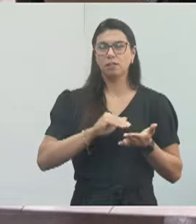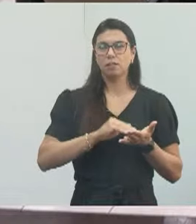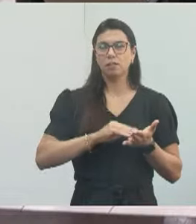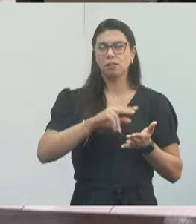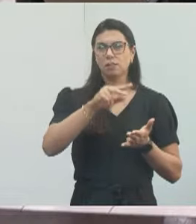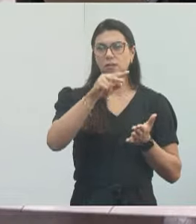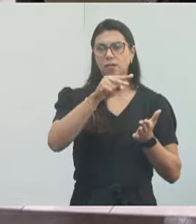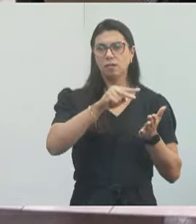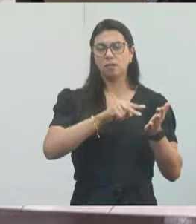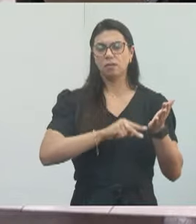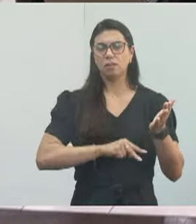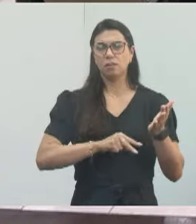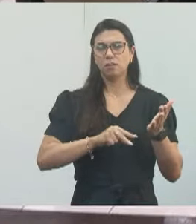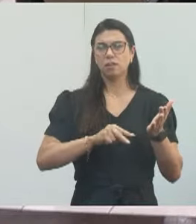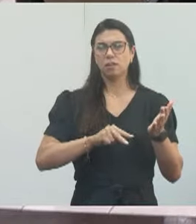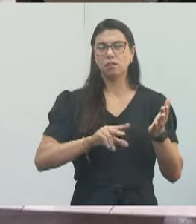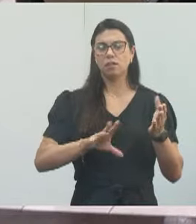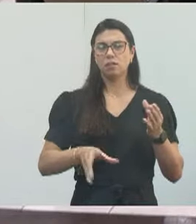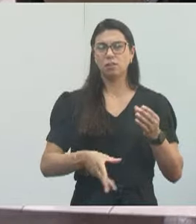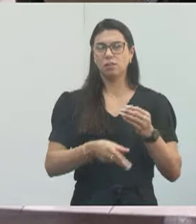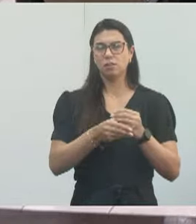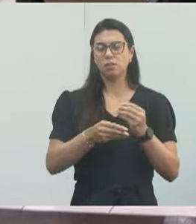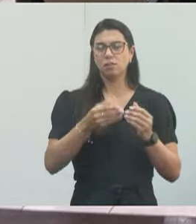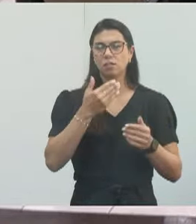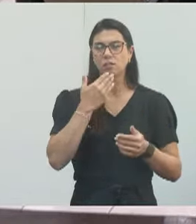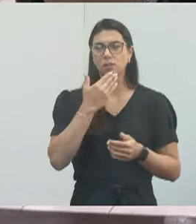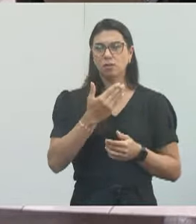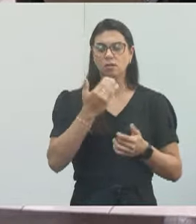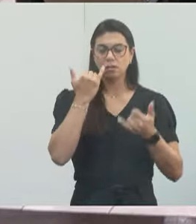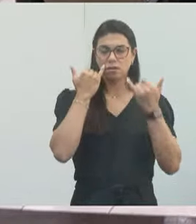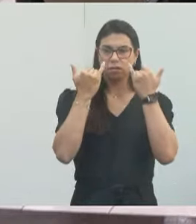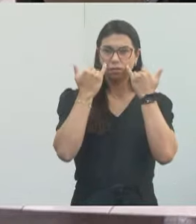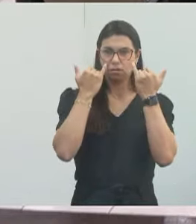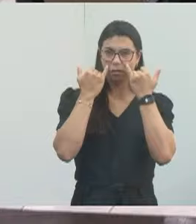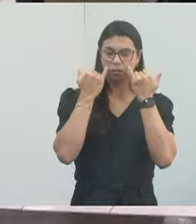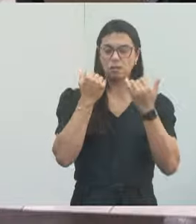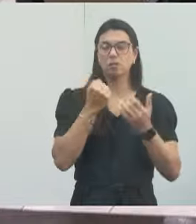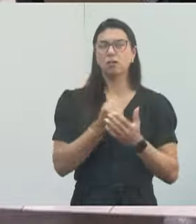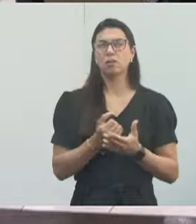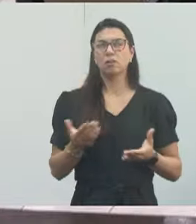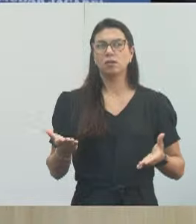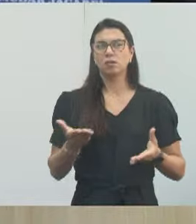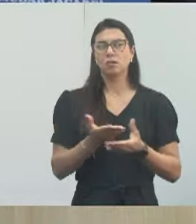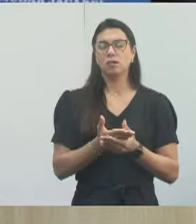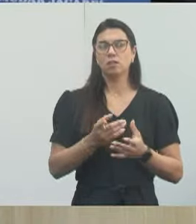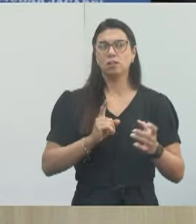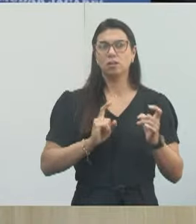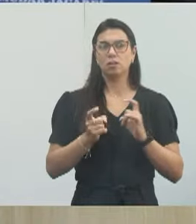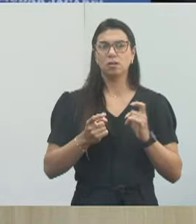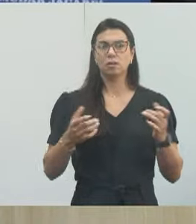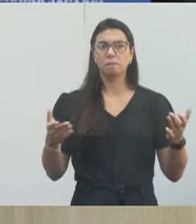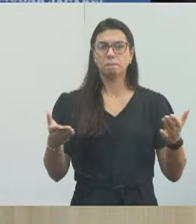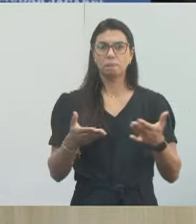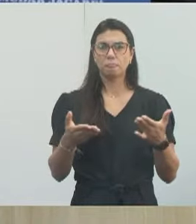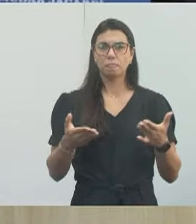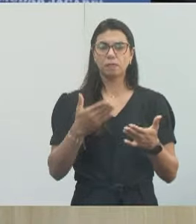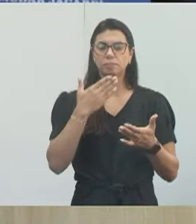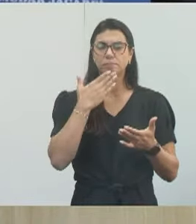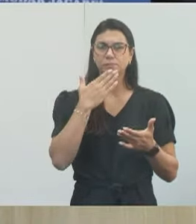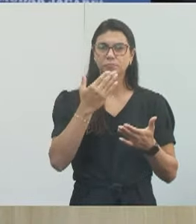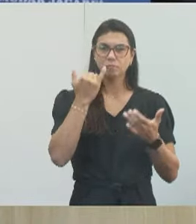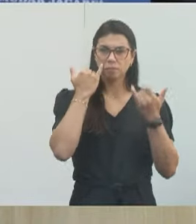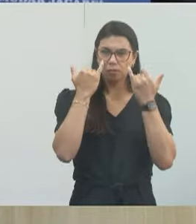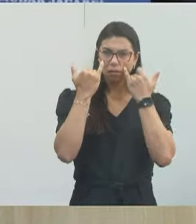leitura da sínteses dos pedidos de informações protocolados para esta sessão pedidos de informações